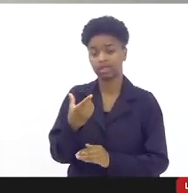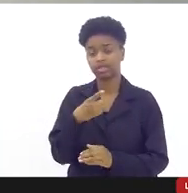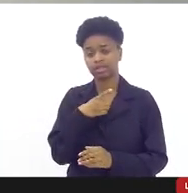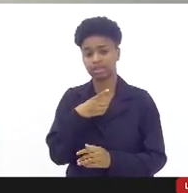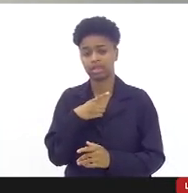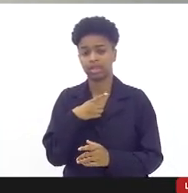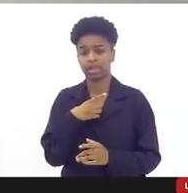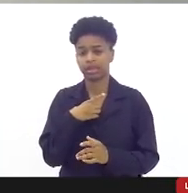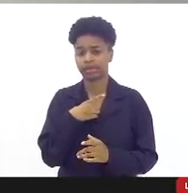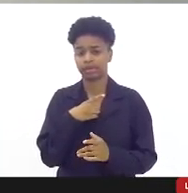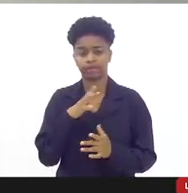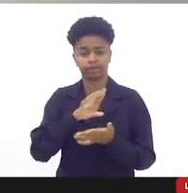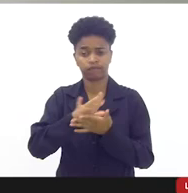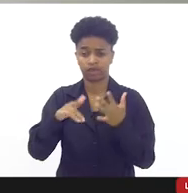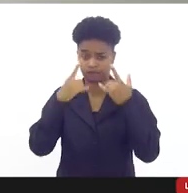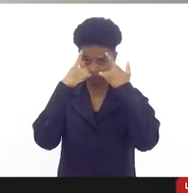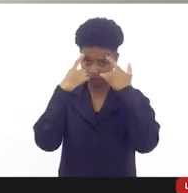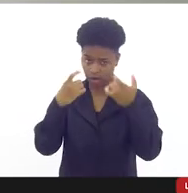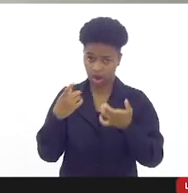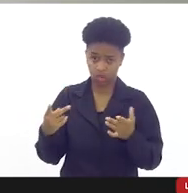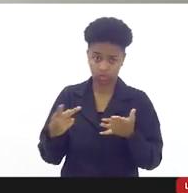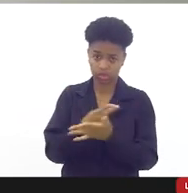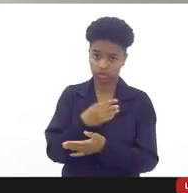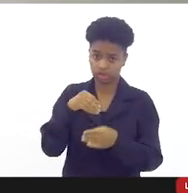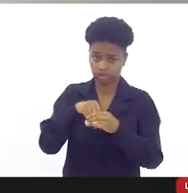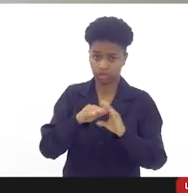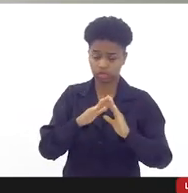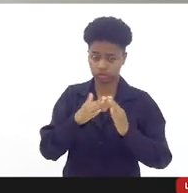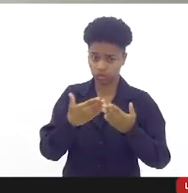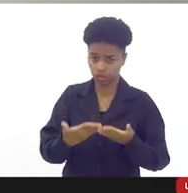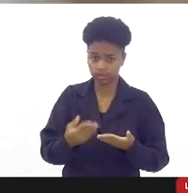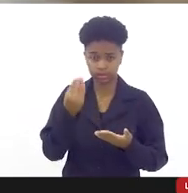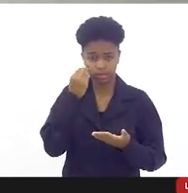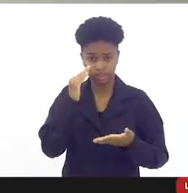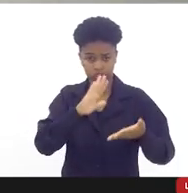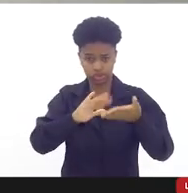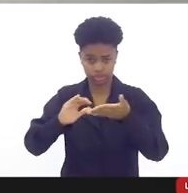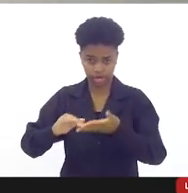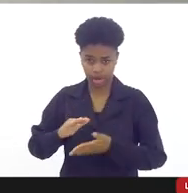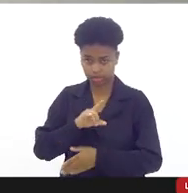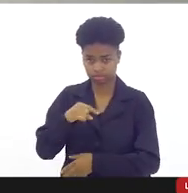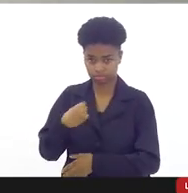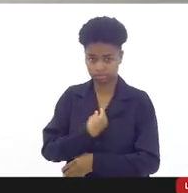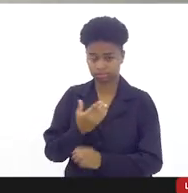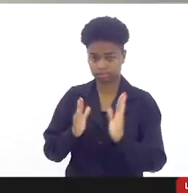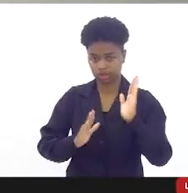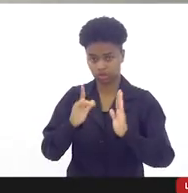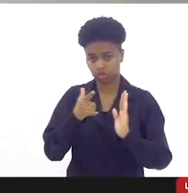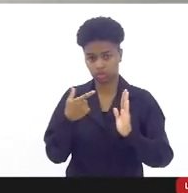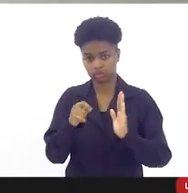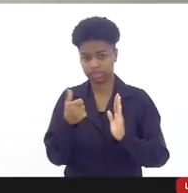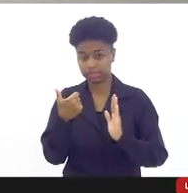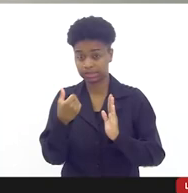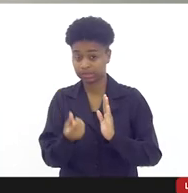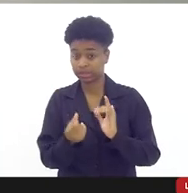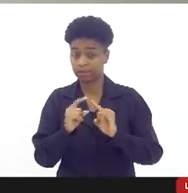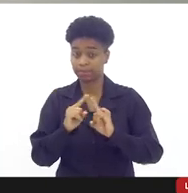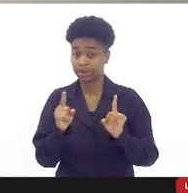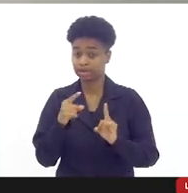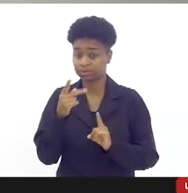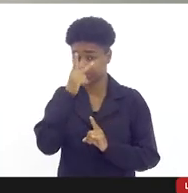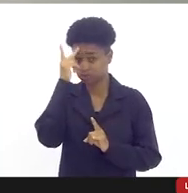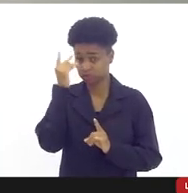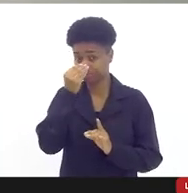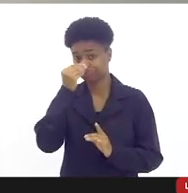feita para a gente desocupar as escolas naquele período de 2016 ninguém em consideração as